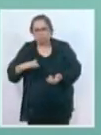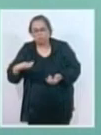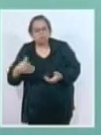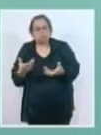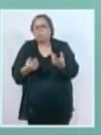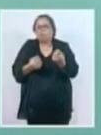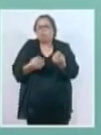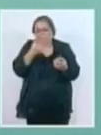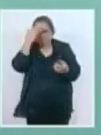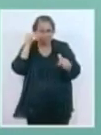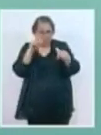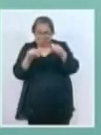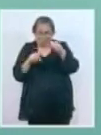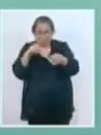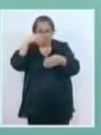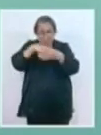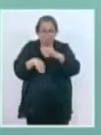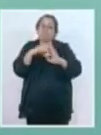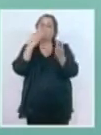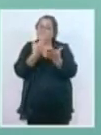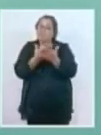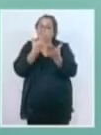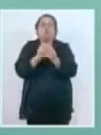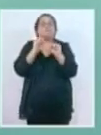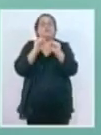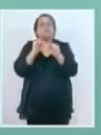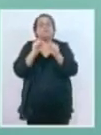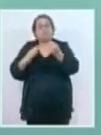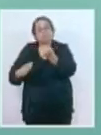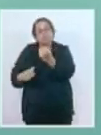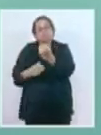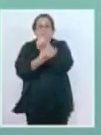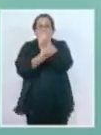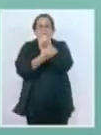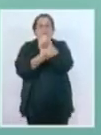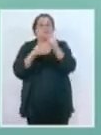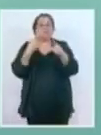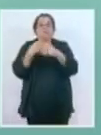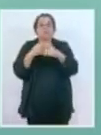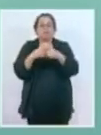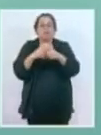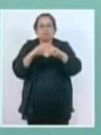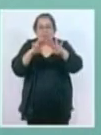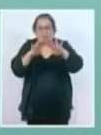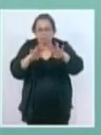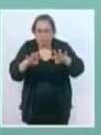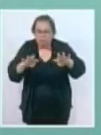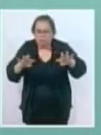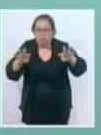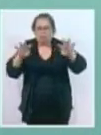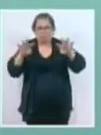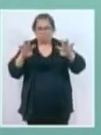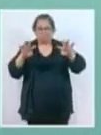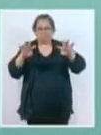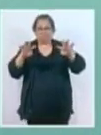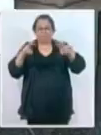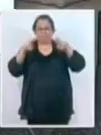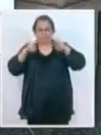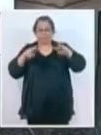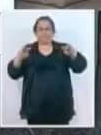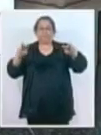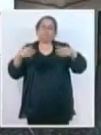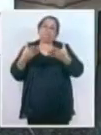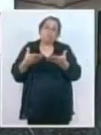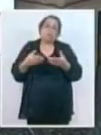ensino, precisavam de segurança. Estavam muito expostos. Exatamente, né? Estavam muito expostos, é essa a colocação.